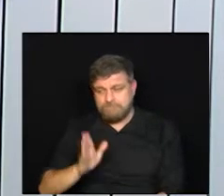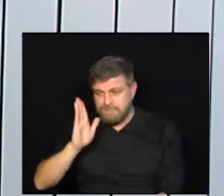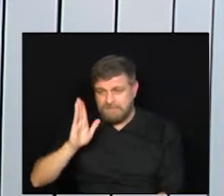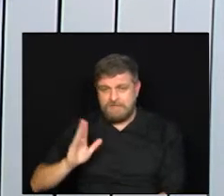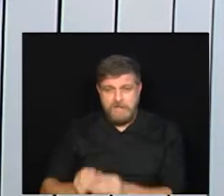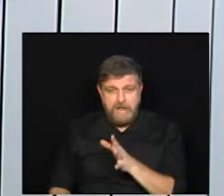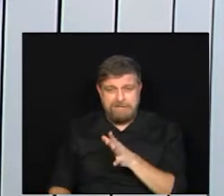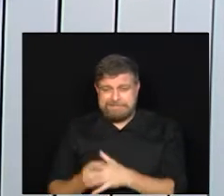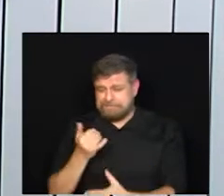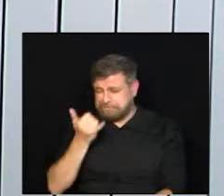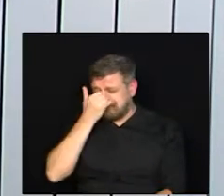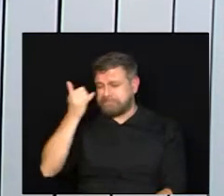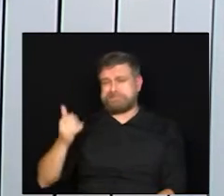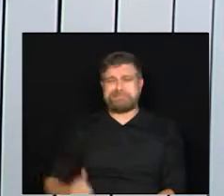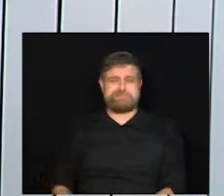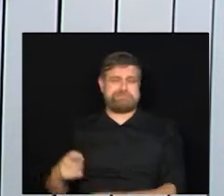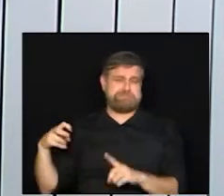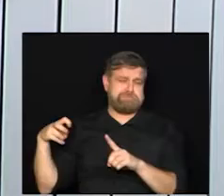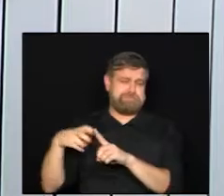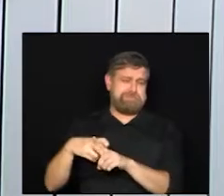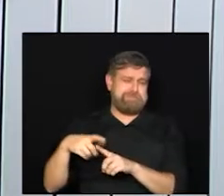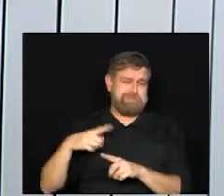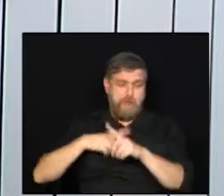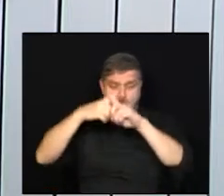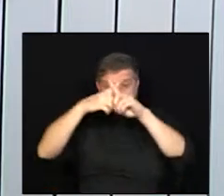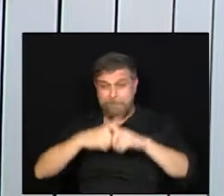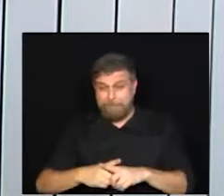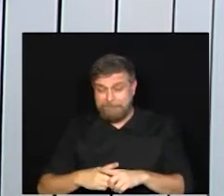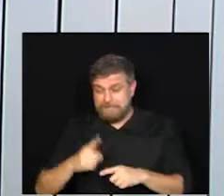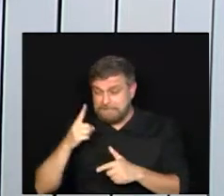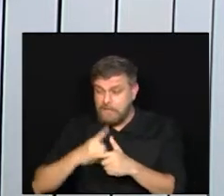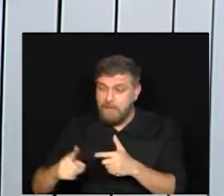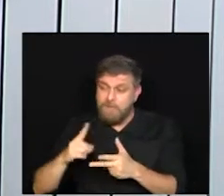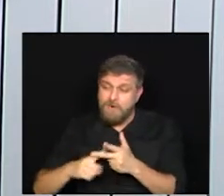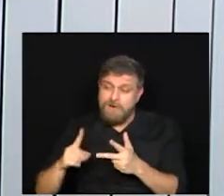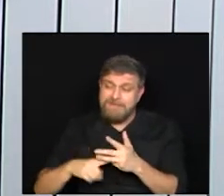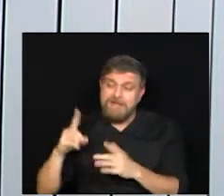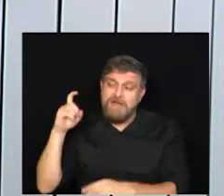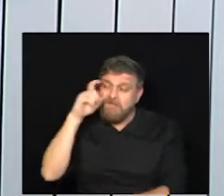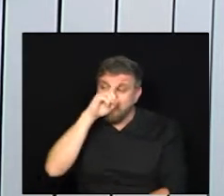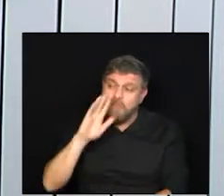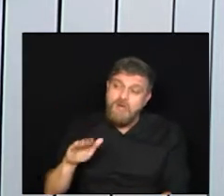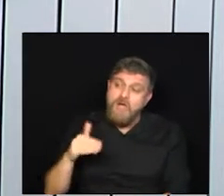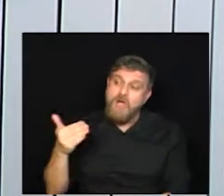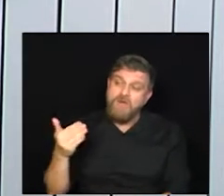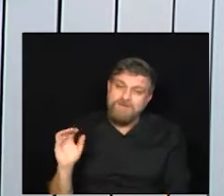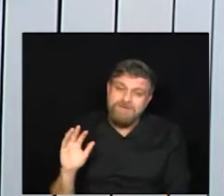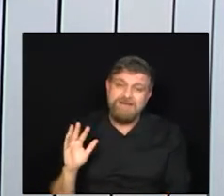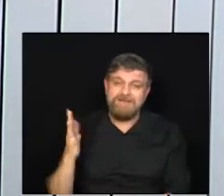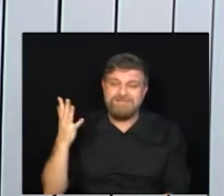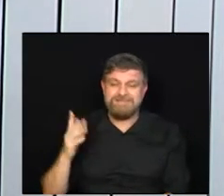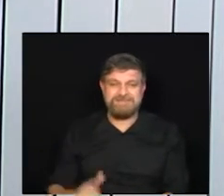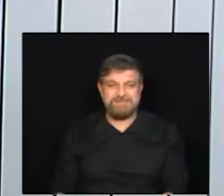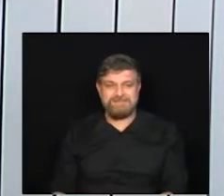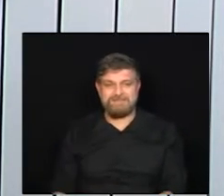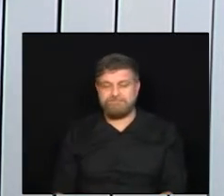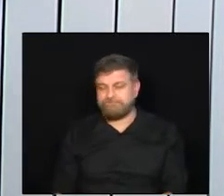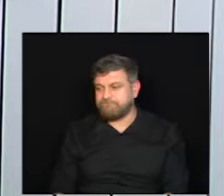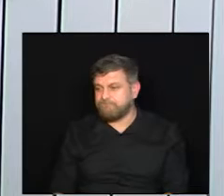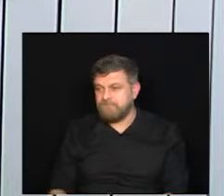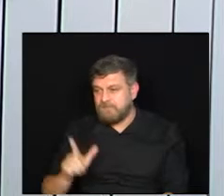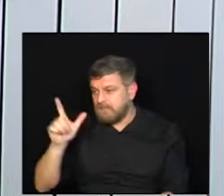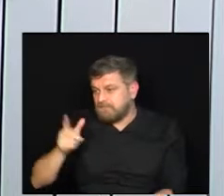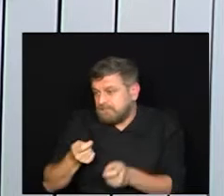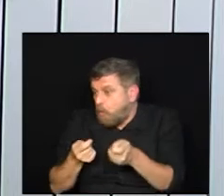algum perrengue em treino, em competição? Quais são as dificuldades que podem aparecer que às vezes foge do